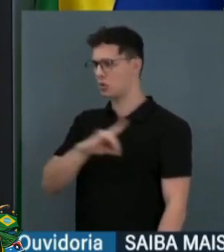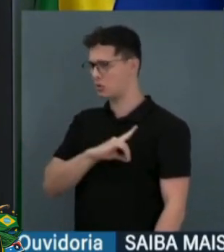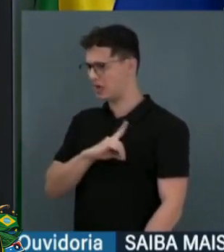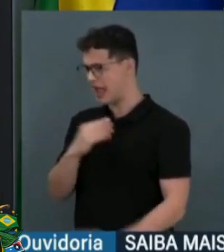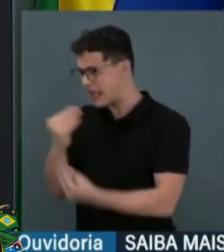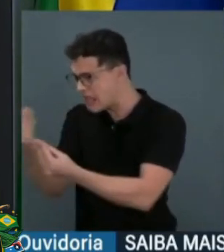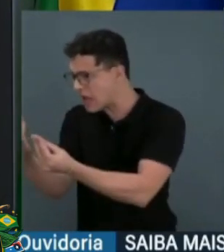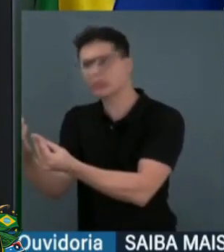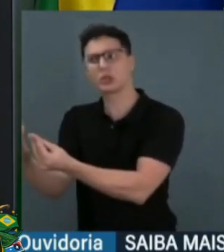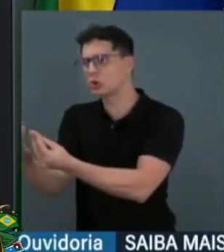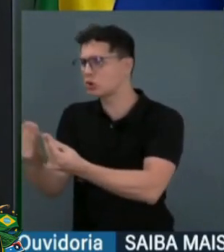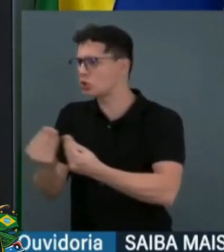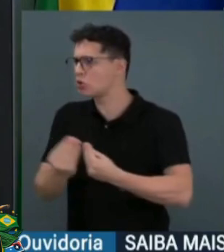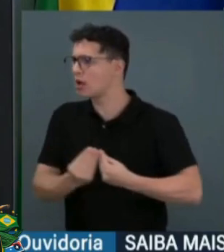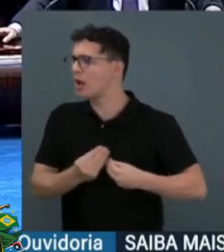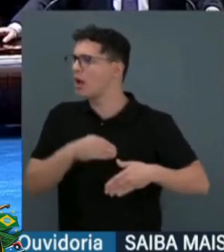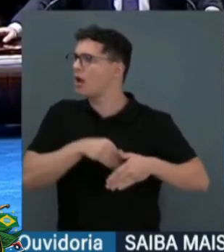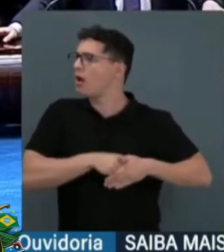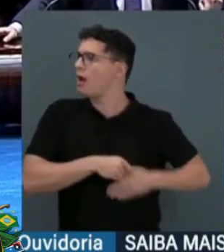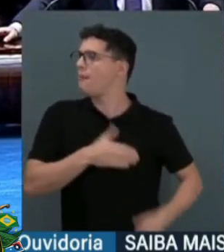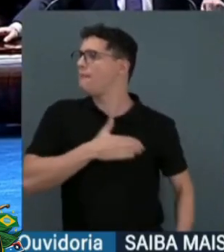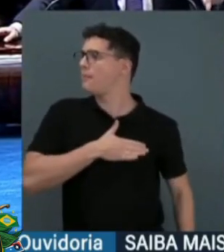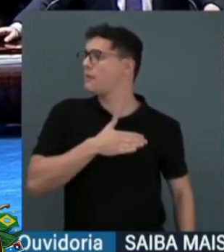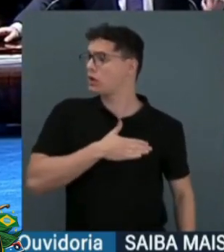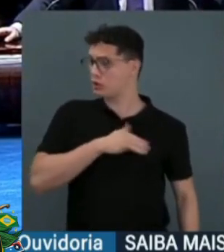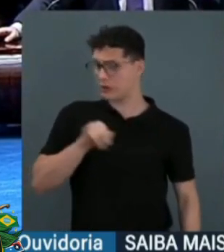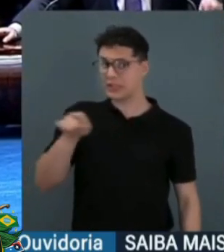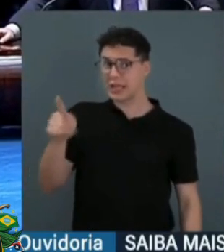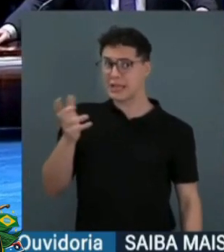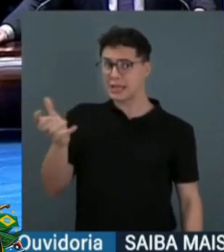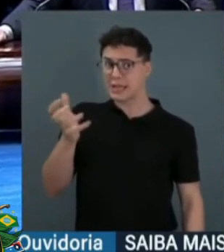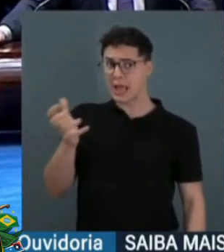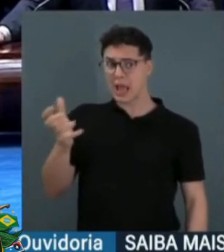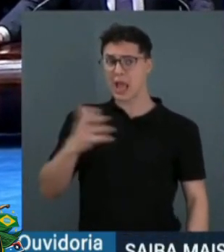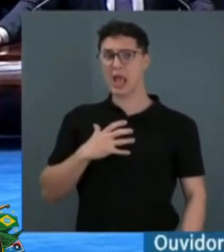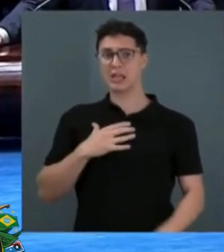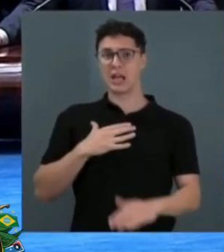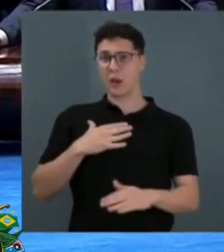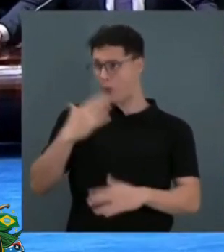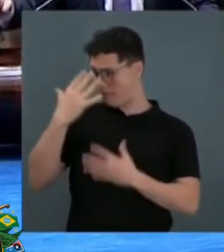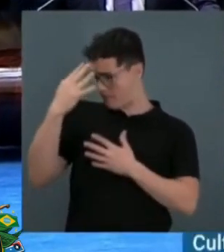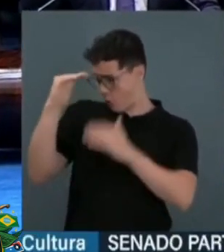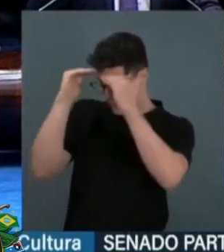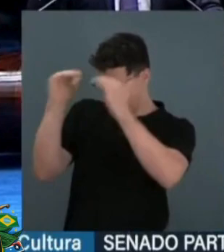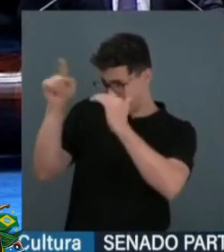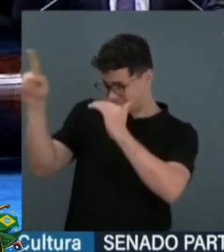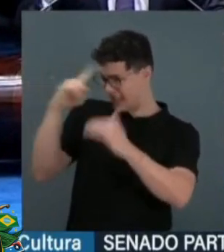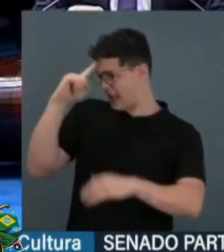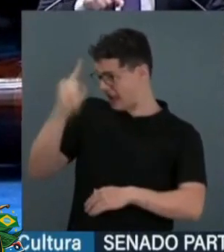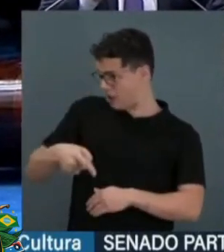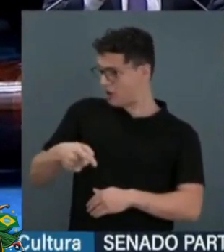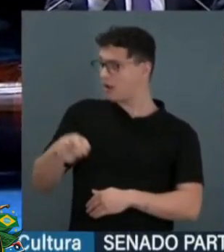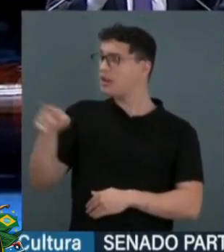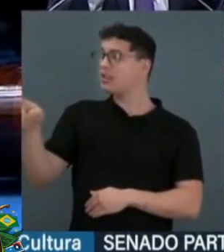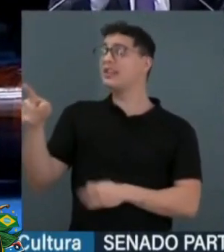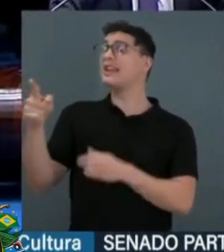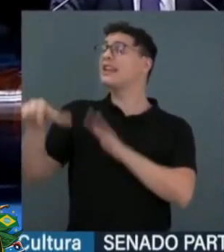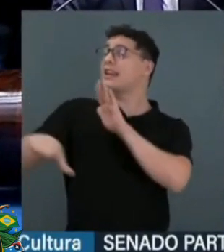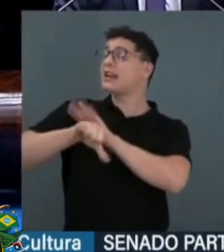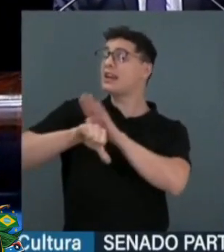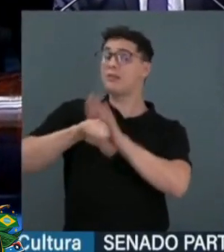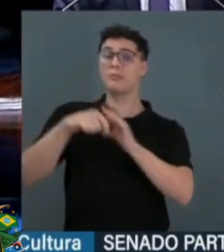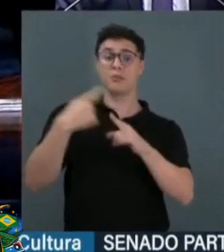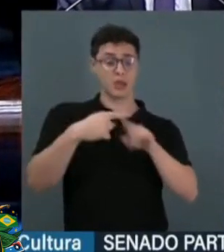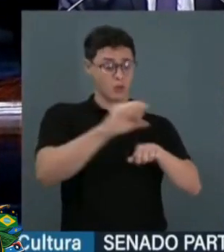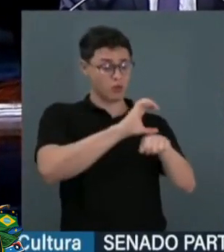passaporte, e se você continuar a querer cumprir uma ordem ilegal, você está cometendo um crime, que na Constituição fala que isso é